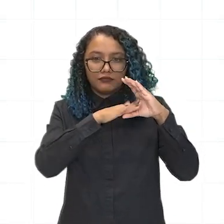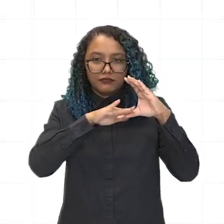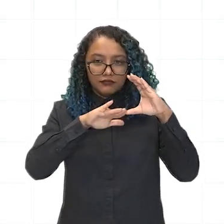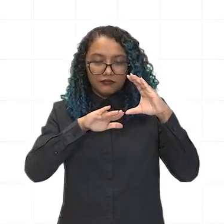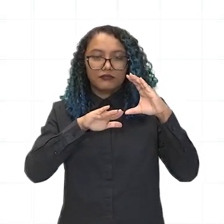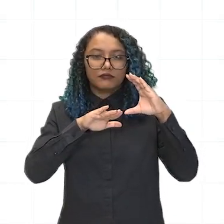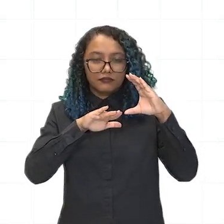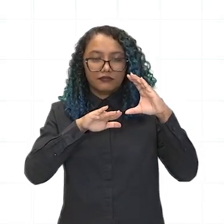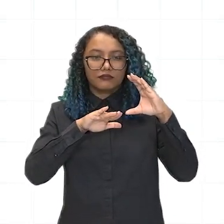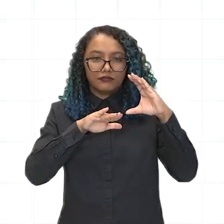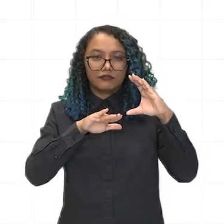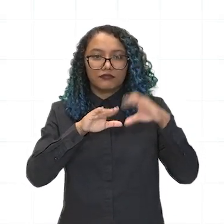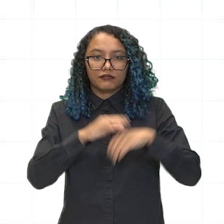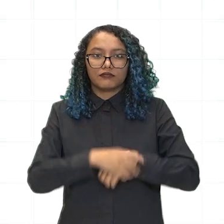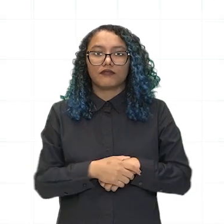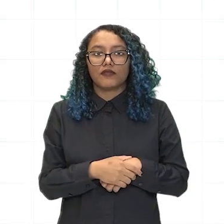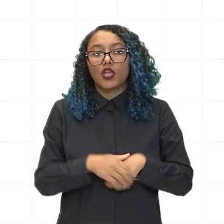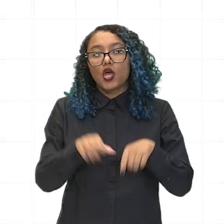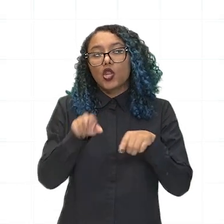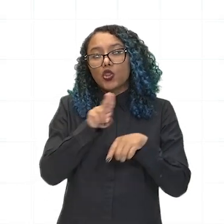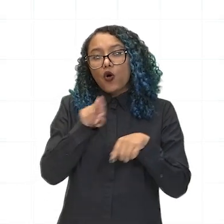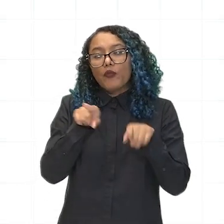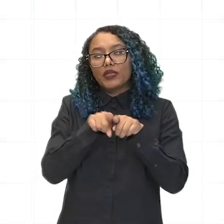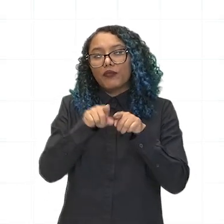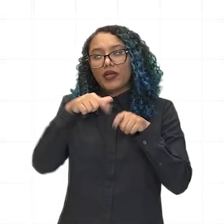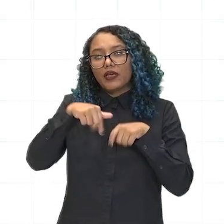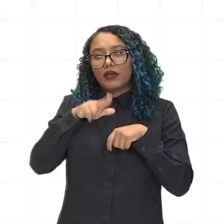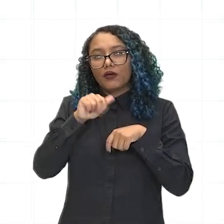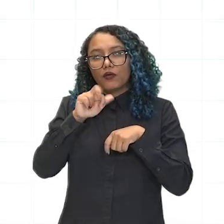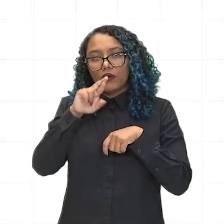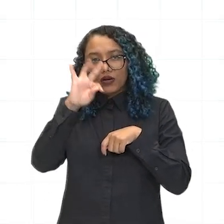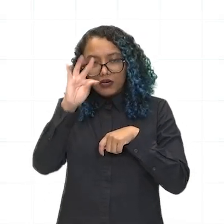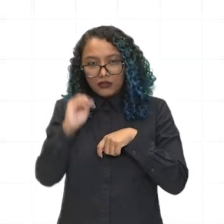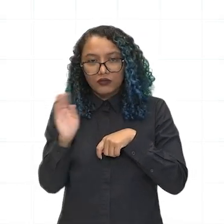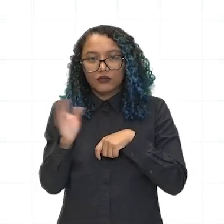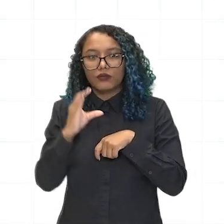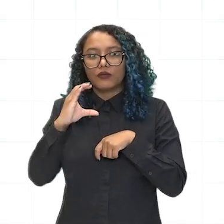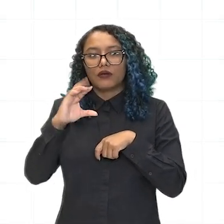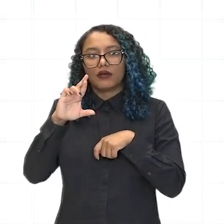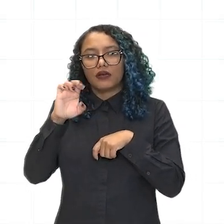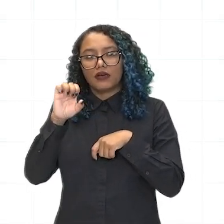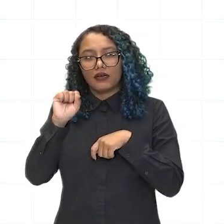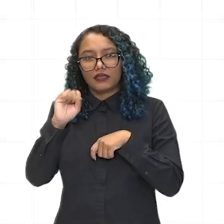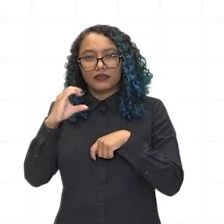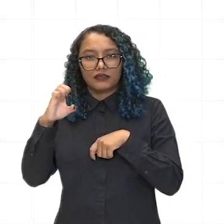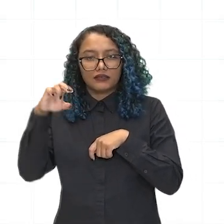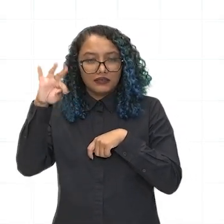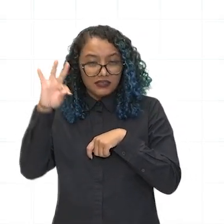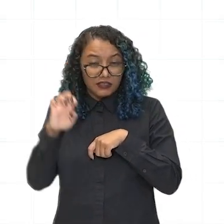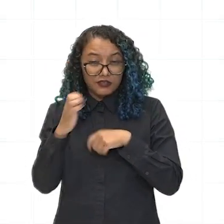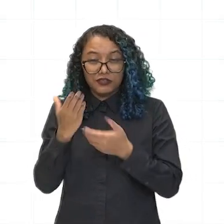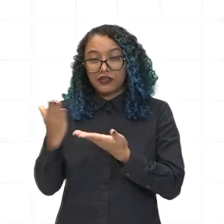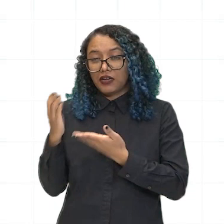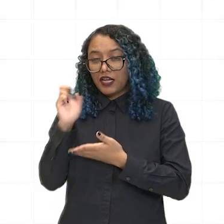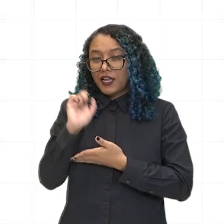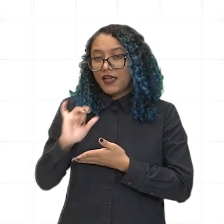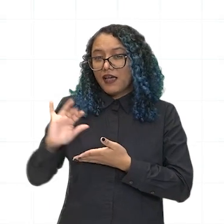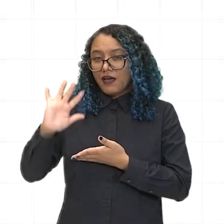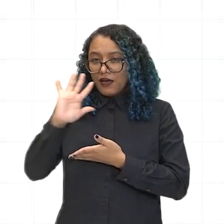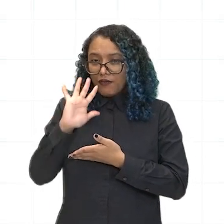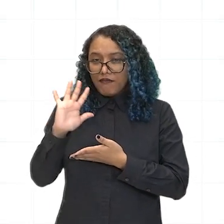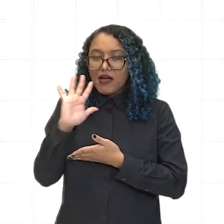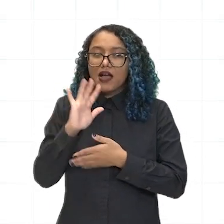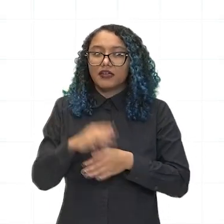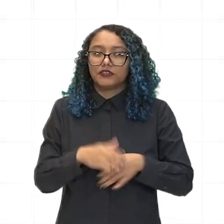de quarto crescente, tá? Então, aí nós temos uma imagem dessa fase da